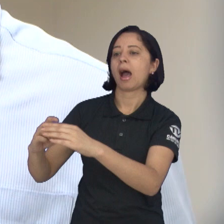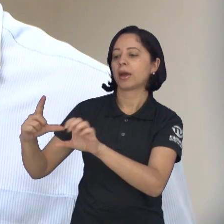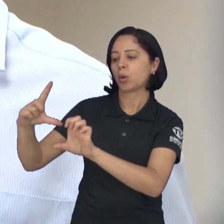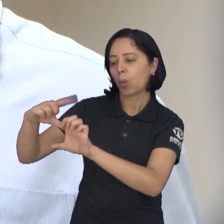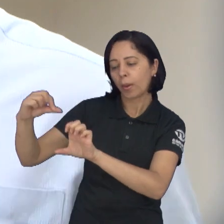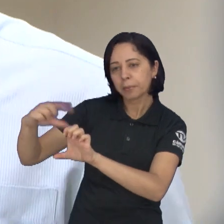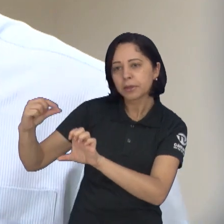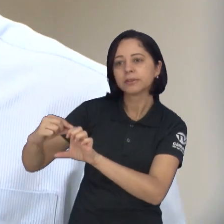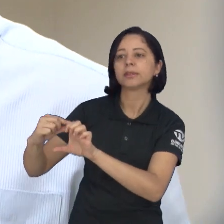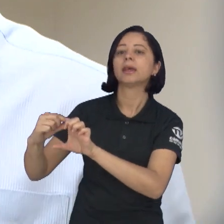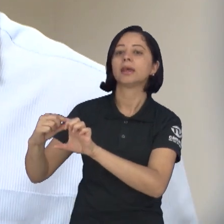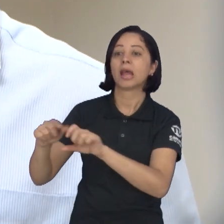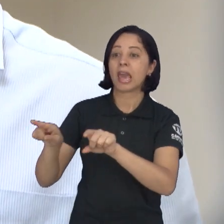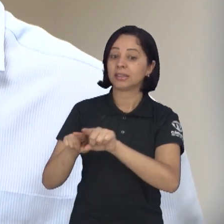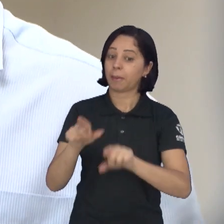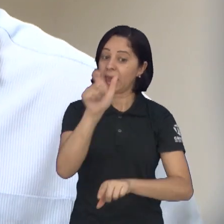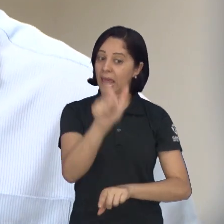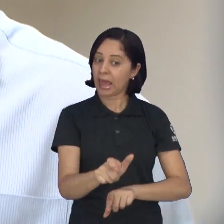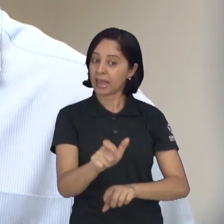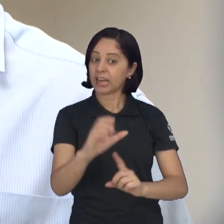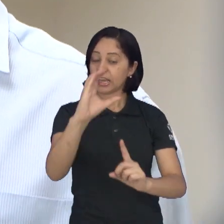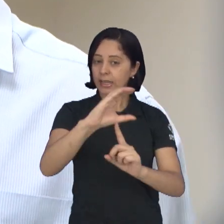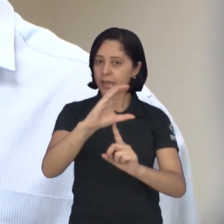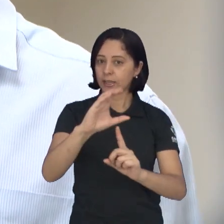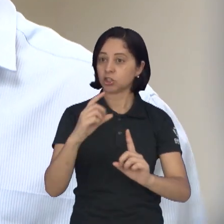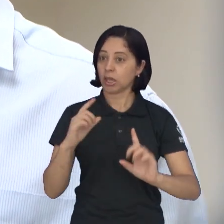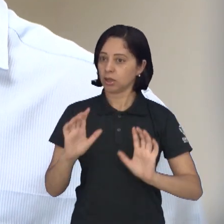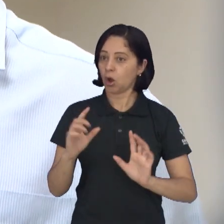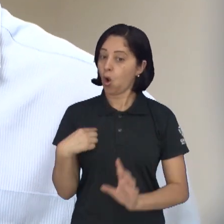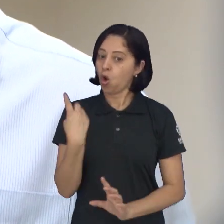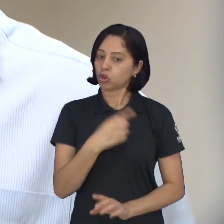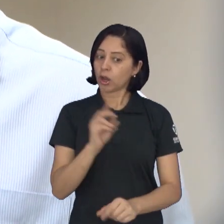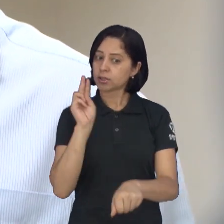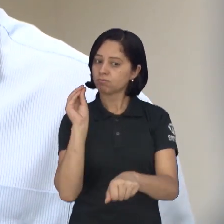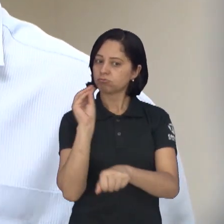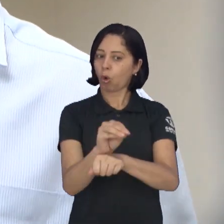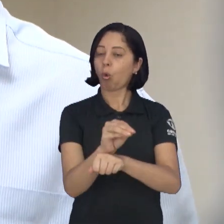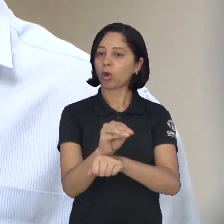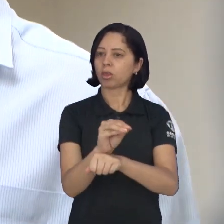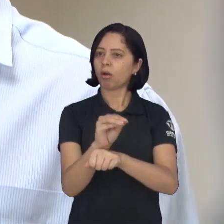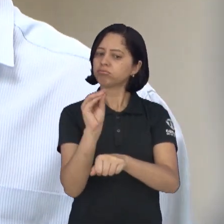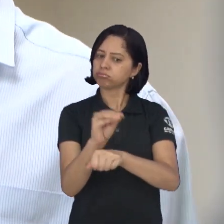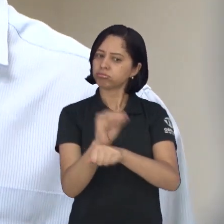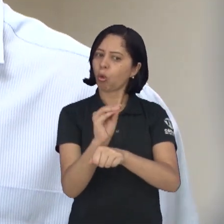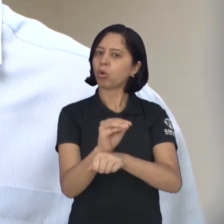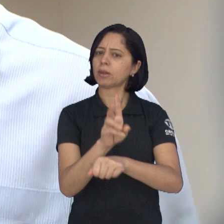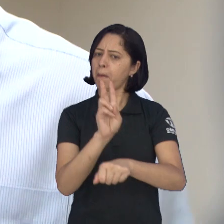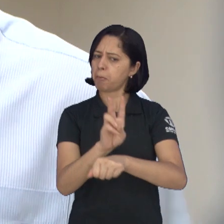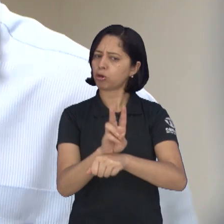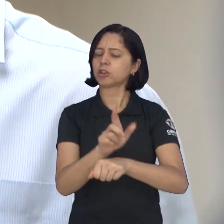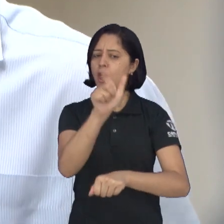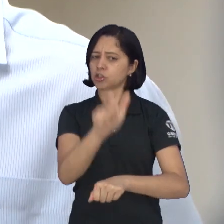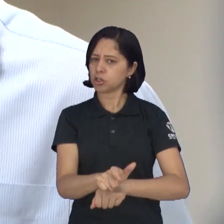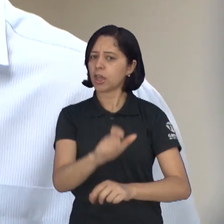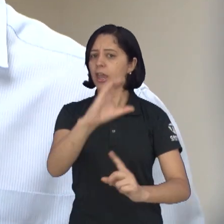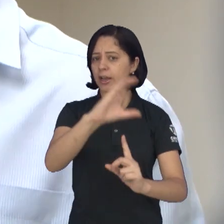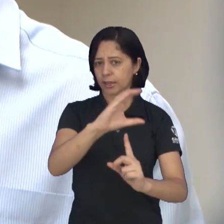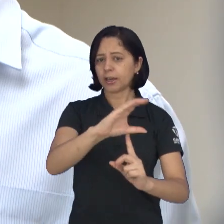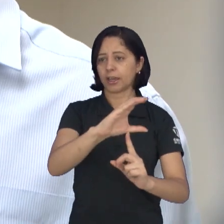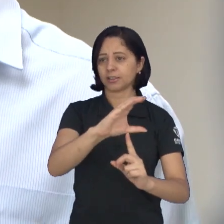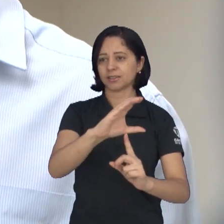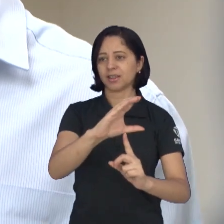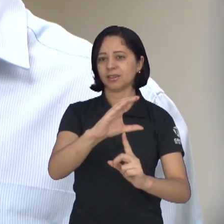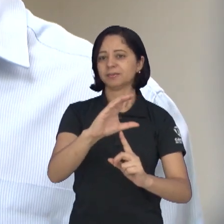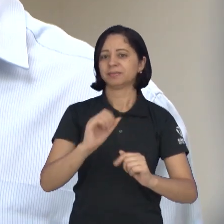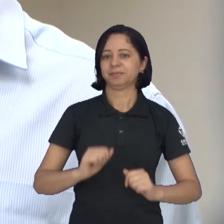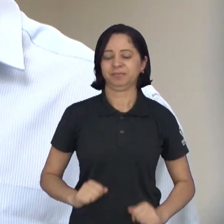microempresário e tem o consumidor. Então, o Código de Defesa do Consumidor ele foi feito justamente para proteger aqueles que consomem. Nós todos, né, de